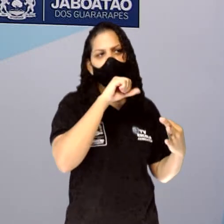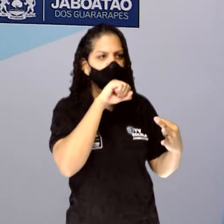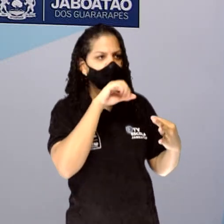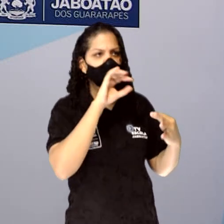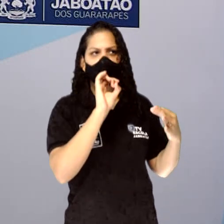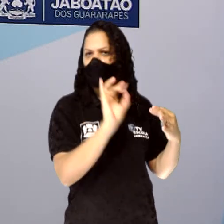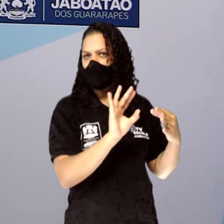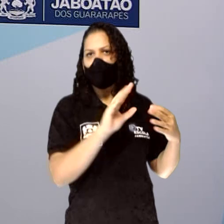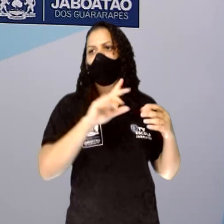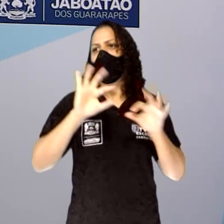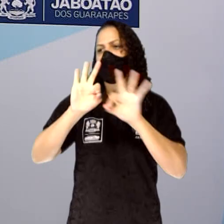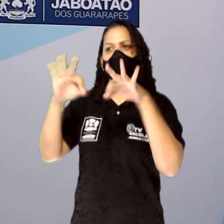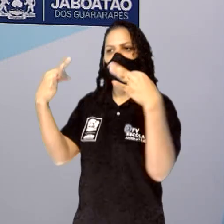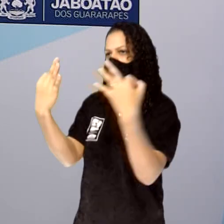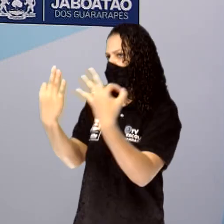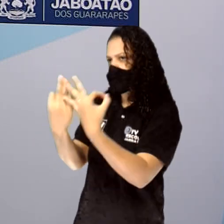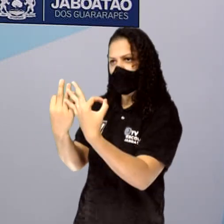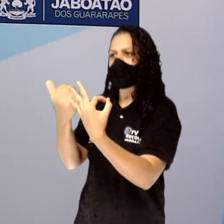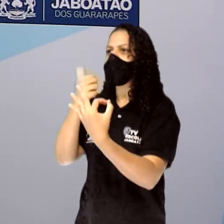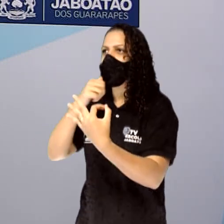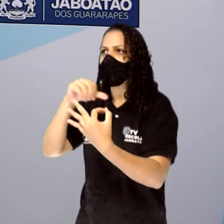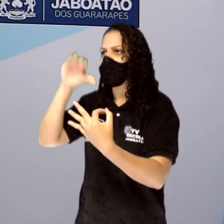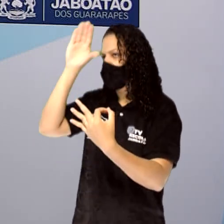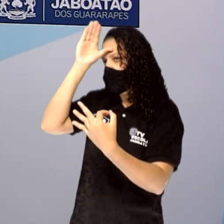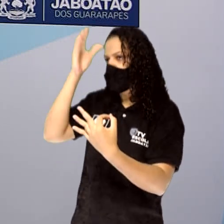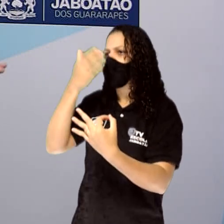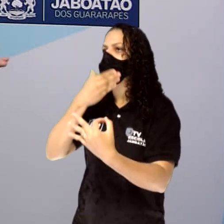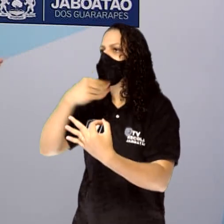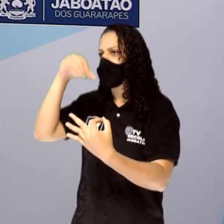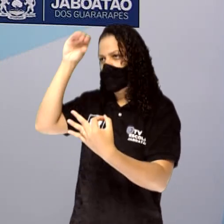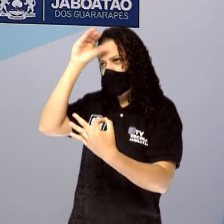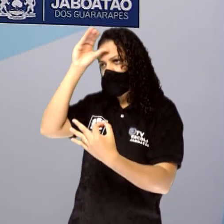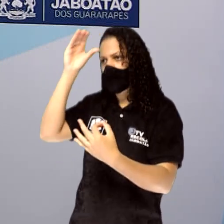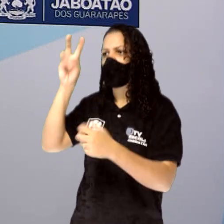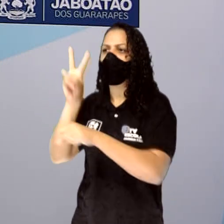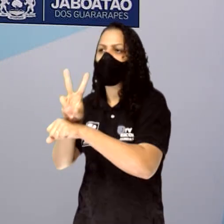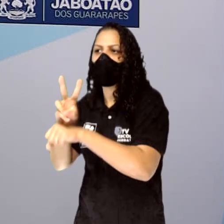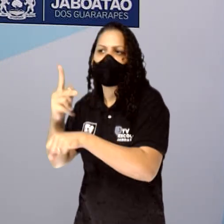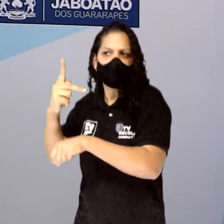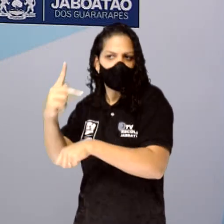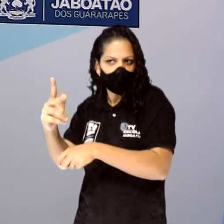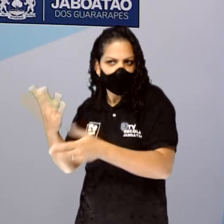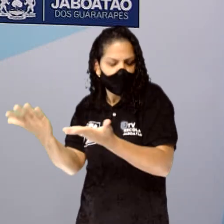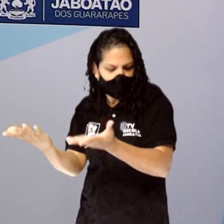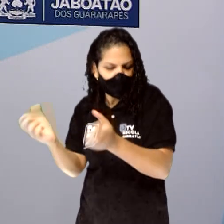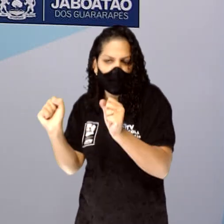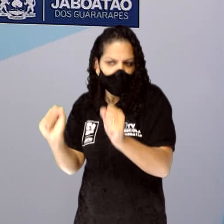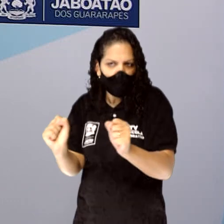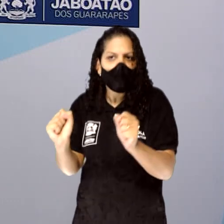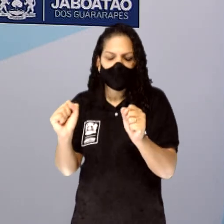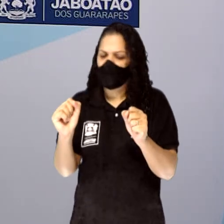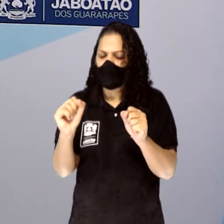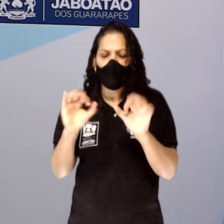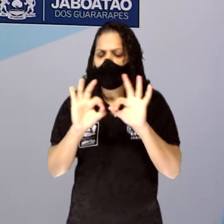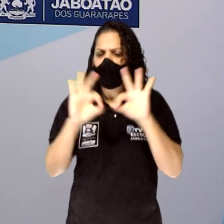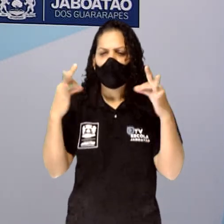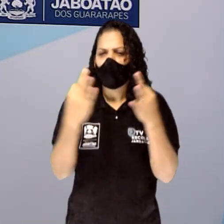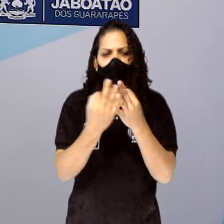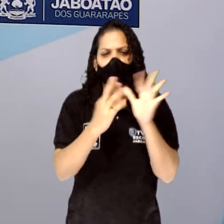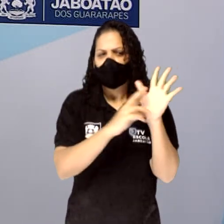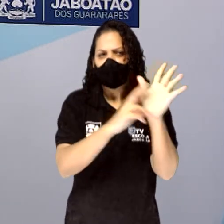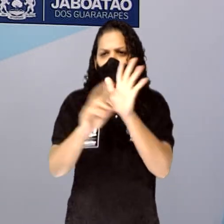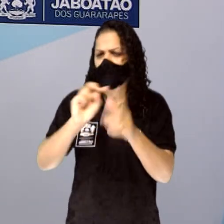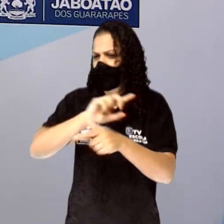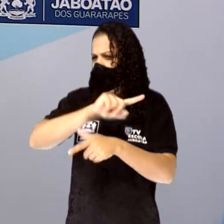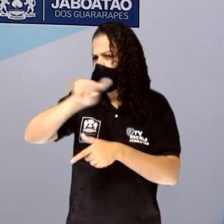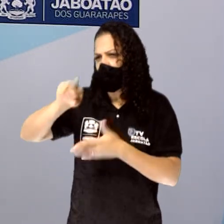e a sua tia e eles te criam. Então, tudo isso é family, né? Hoje, nós vamos ver